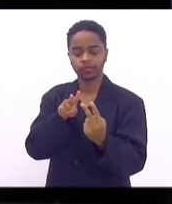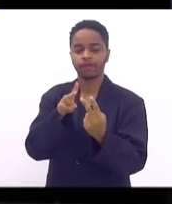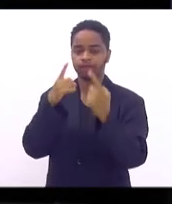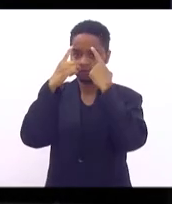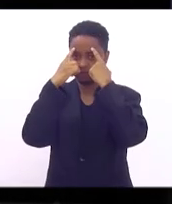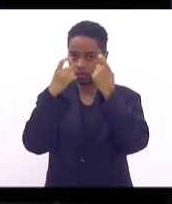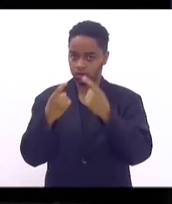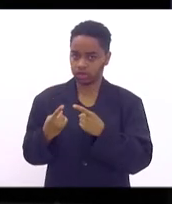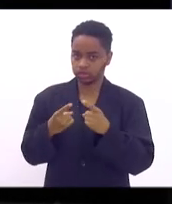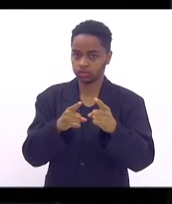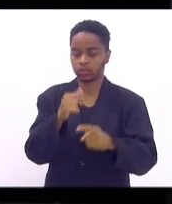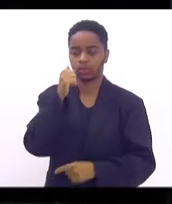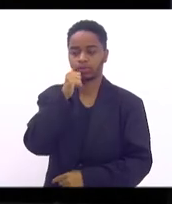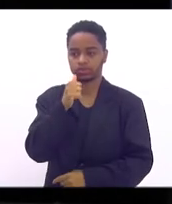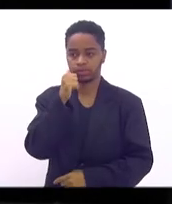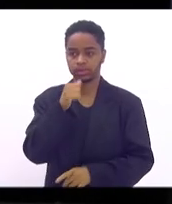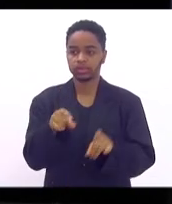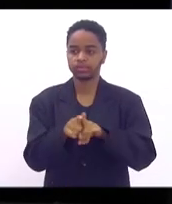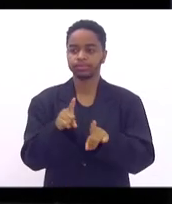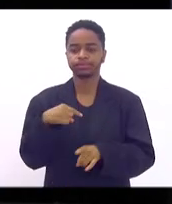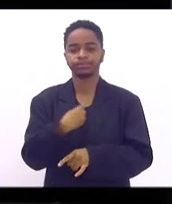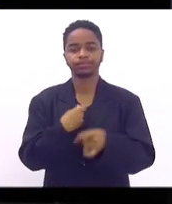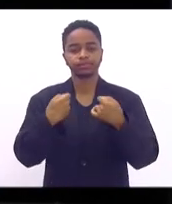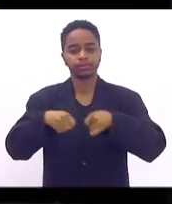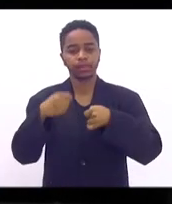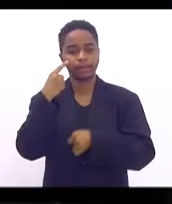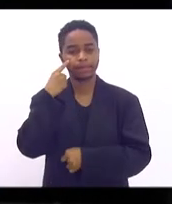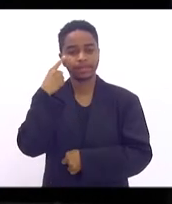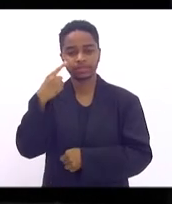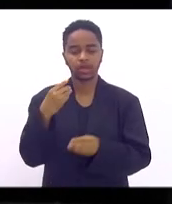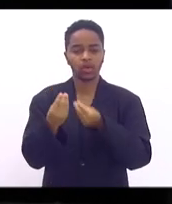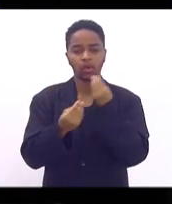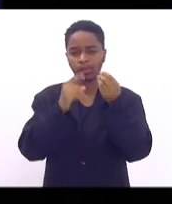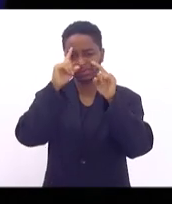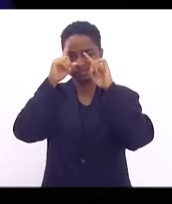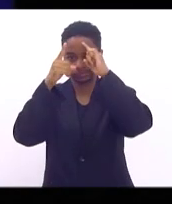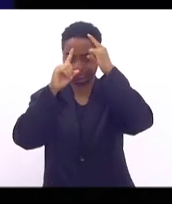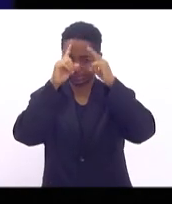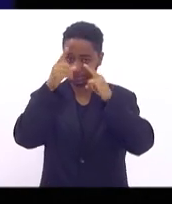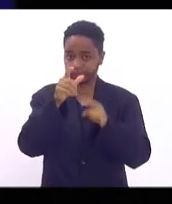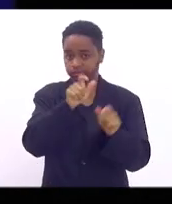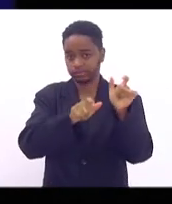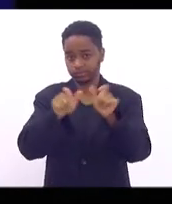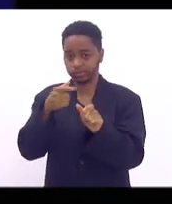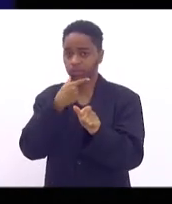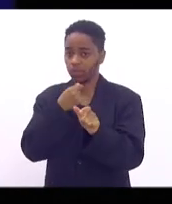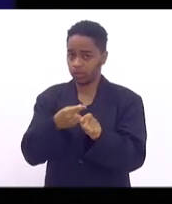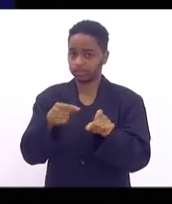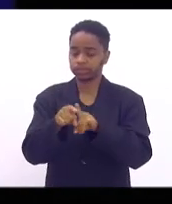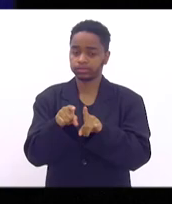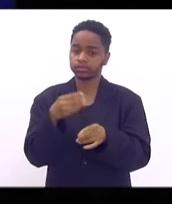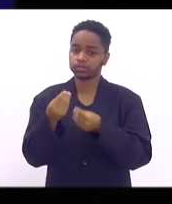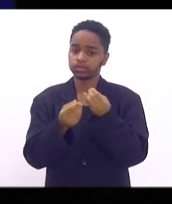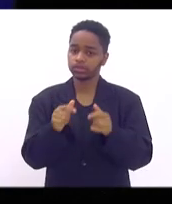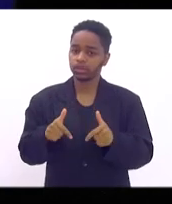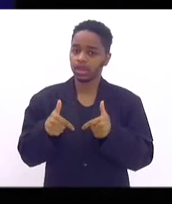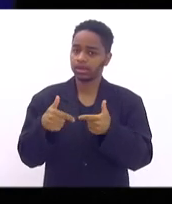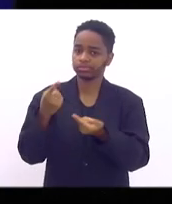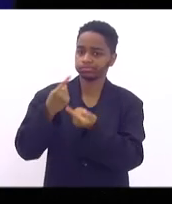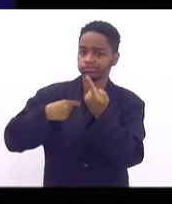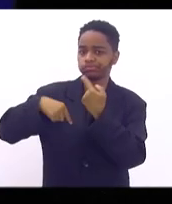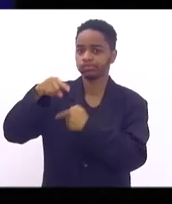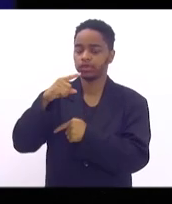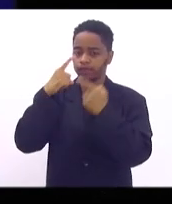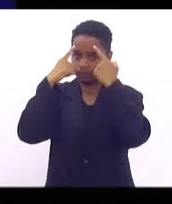violência, né? E aí a gente tem que pensar na criatividade também, na forma como a violência ela também evolui.